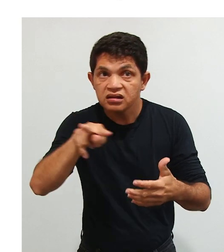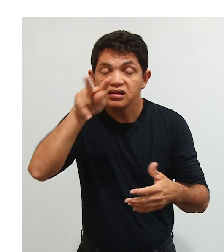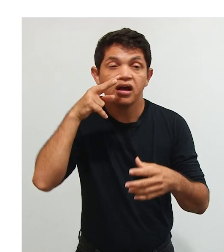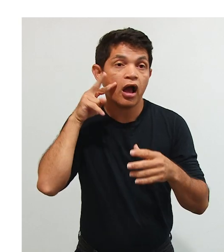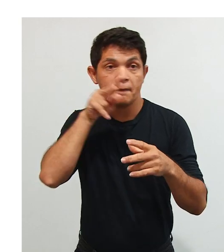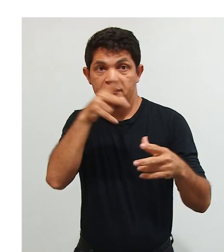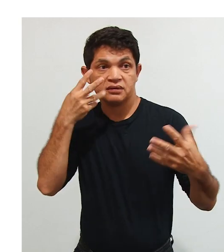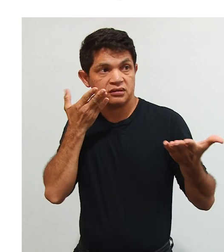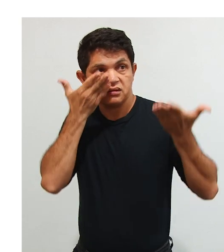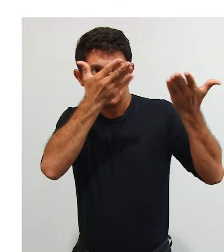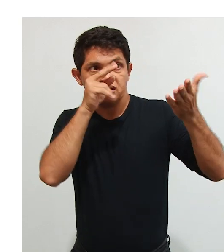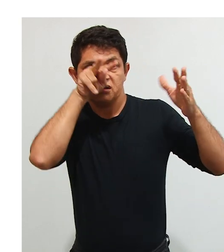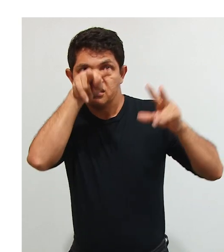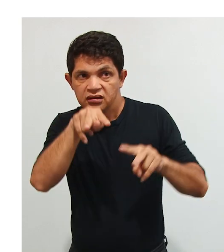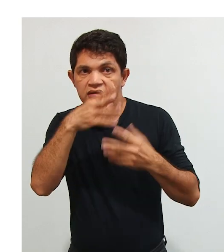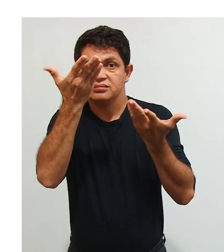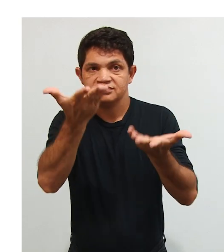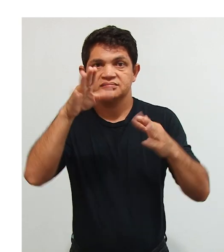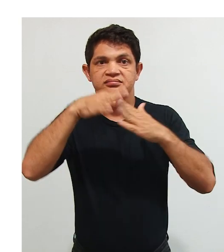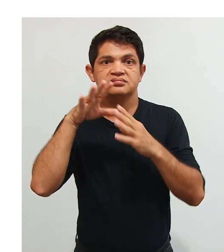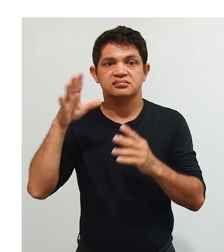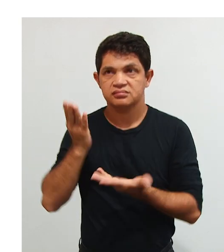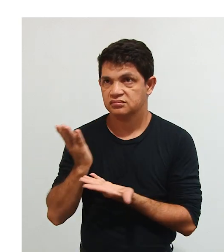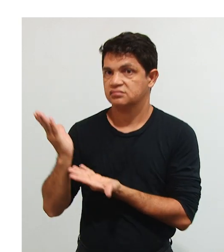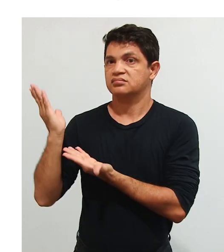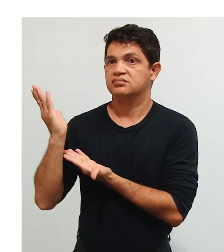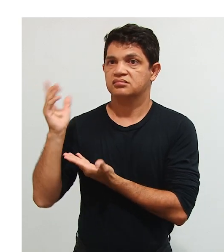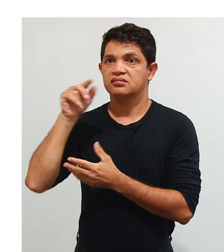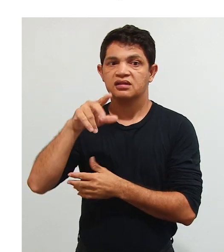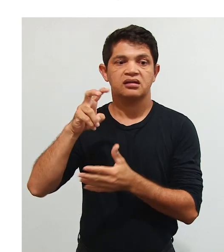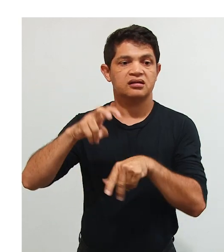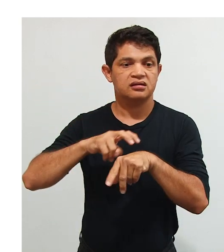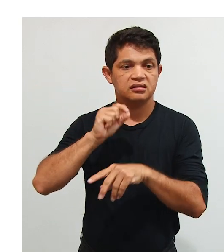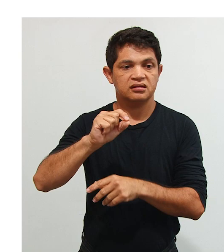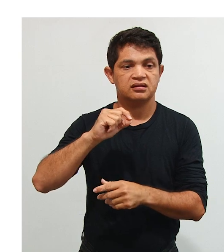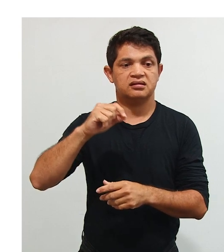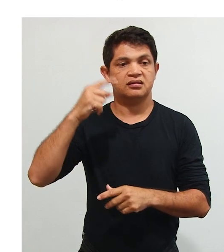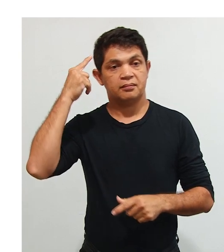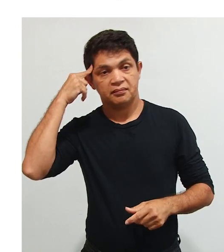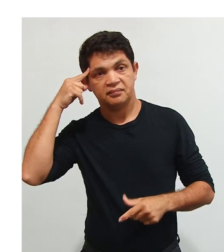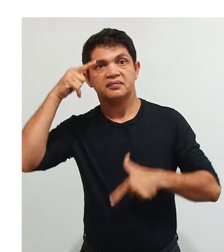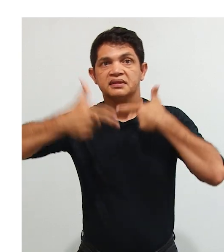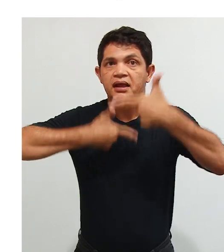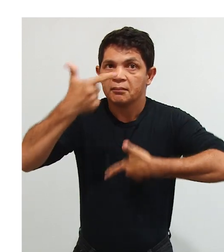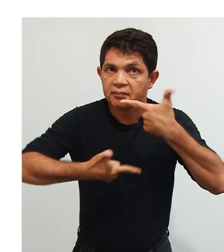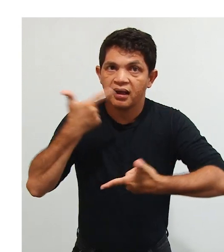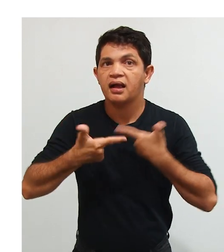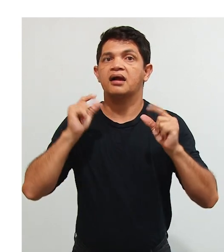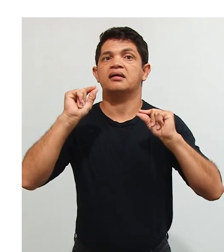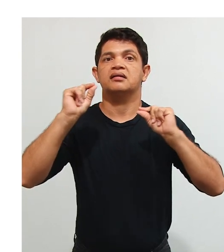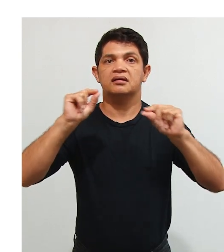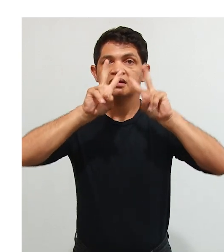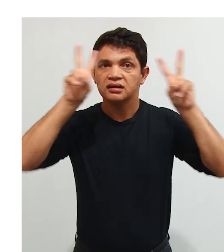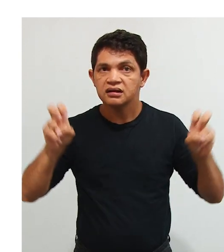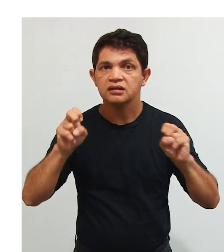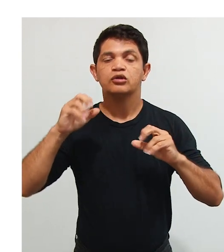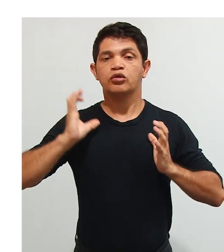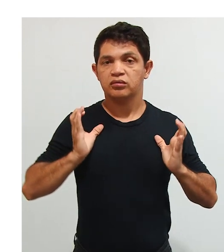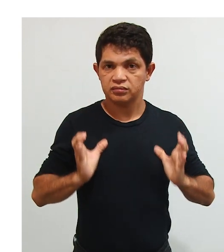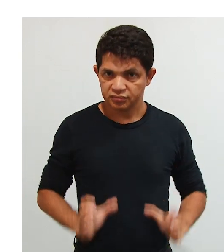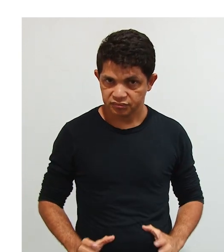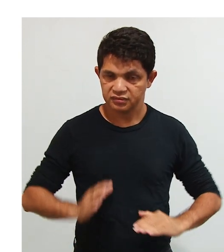aqui essa frase da Byron Katie. A Byron Katie, ela tem um trabalho sobre